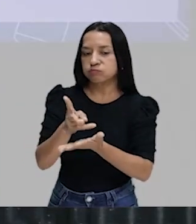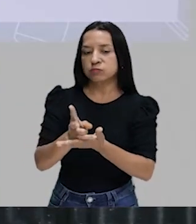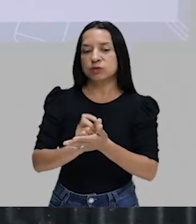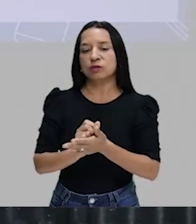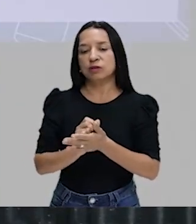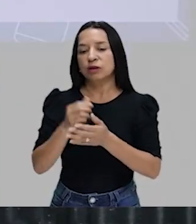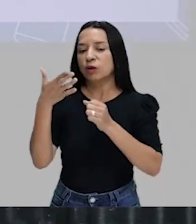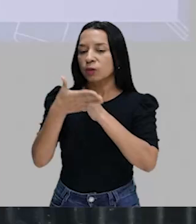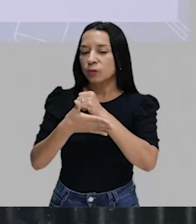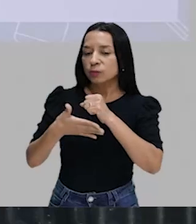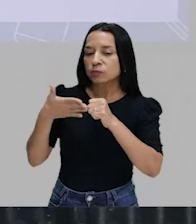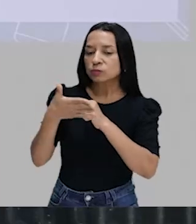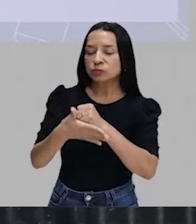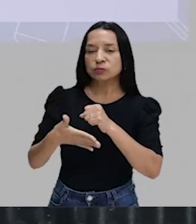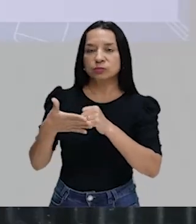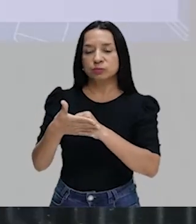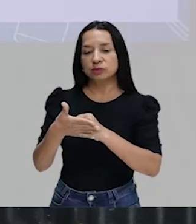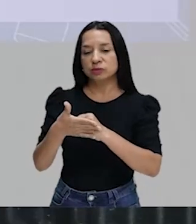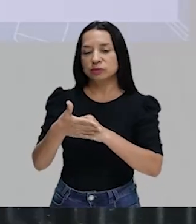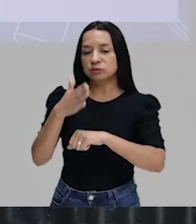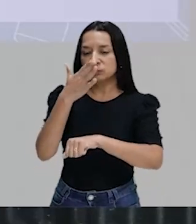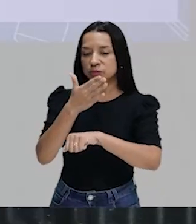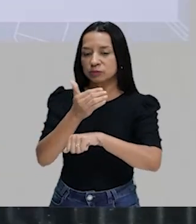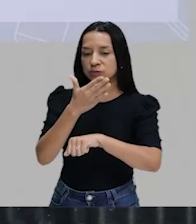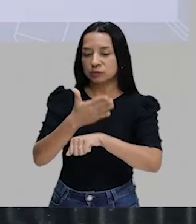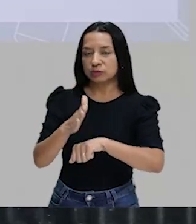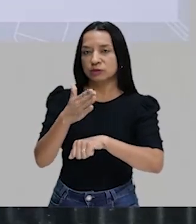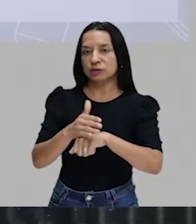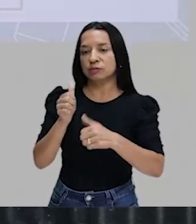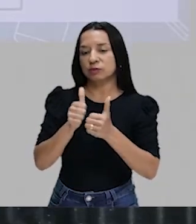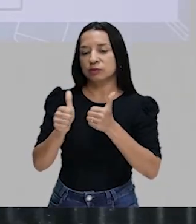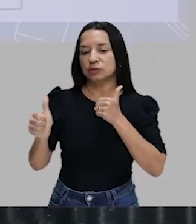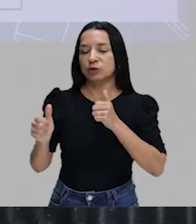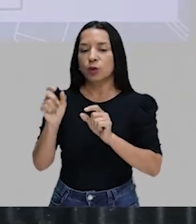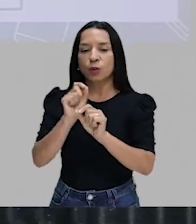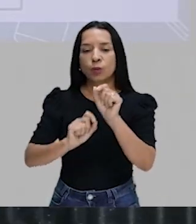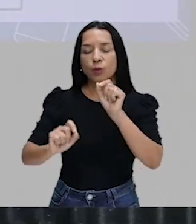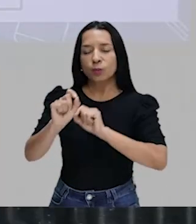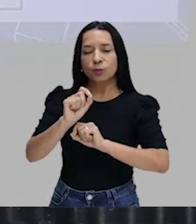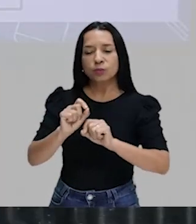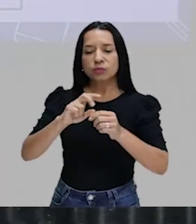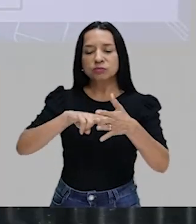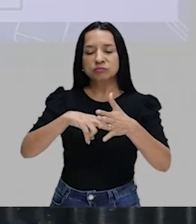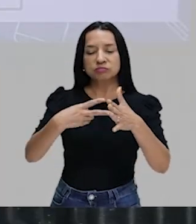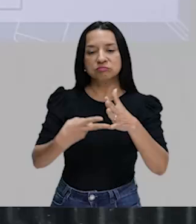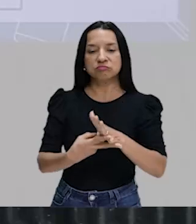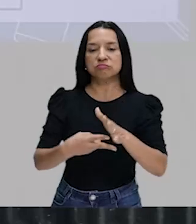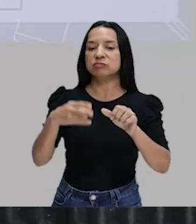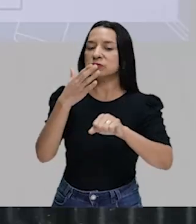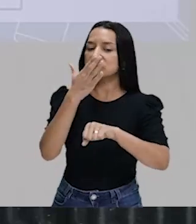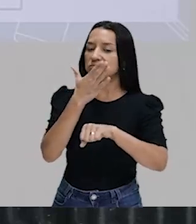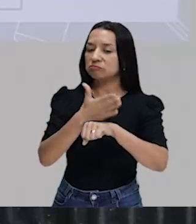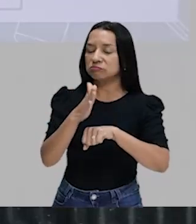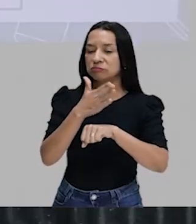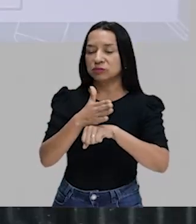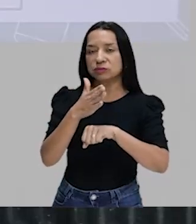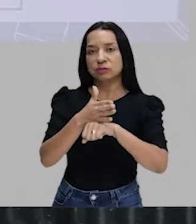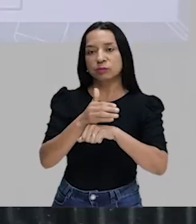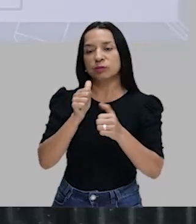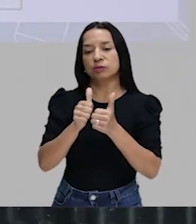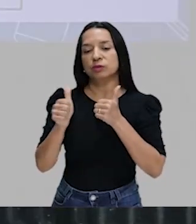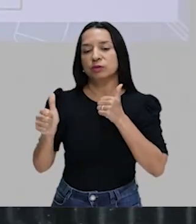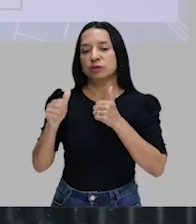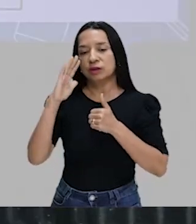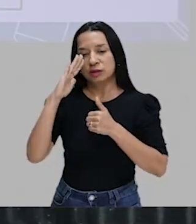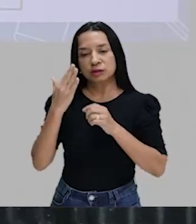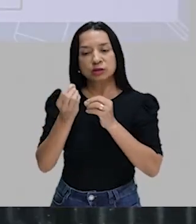os princípios do treinamento esportivo. Então, o que seria treinamento esportivo? É entendido